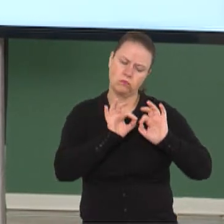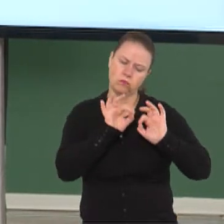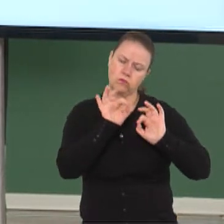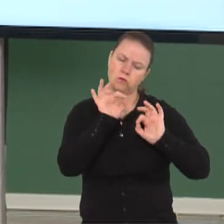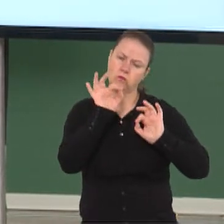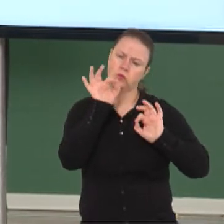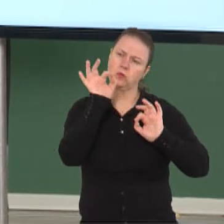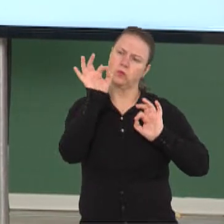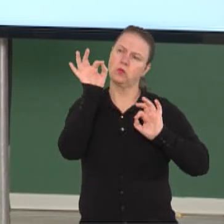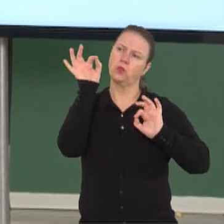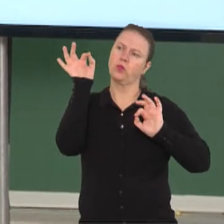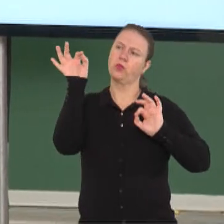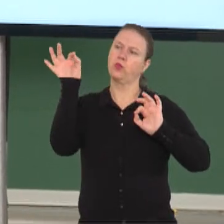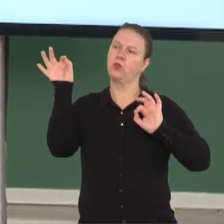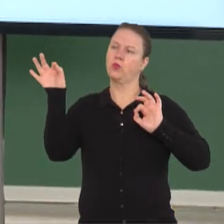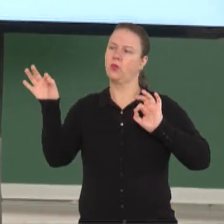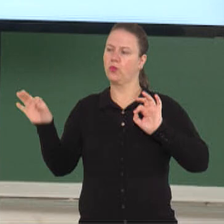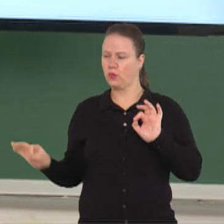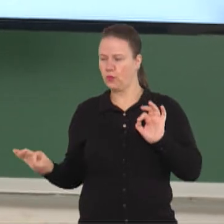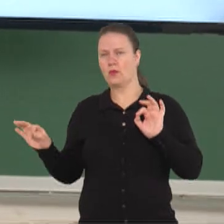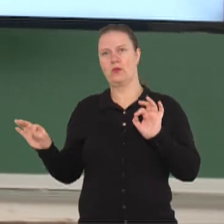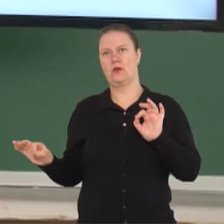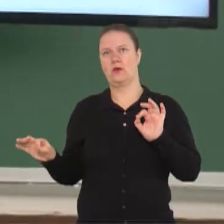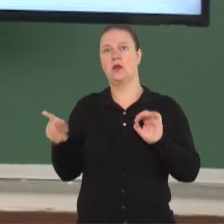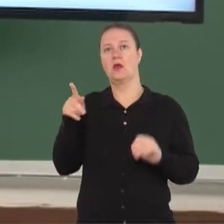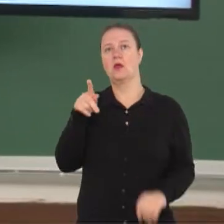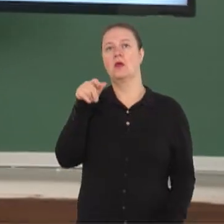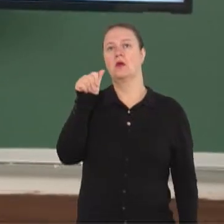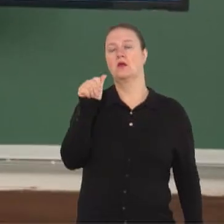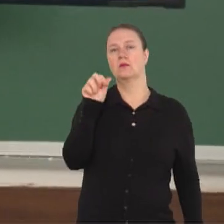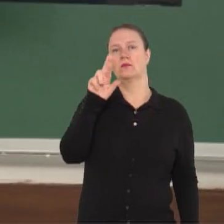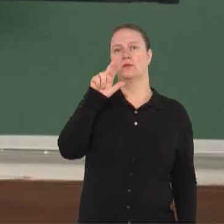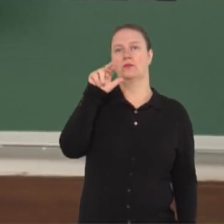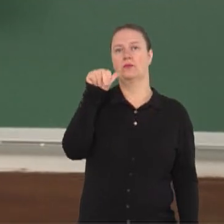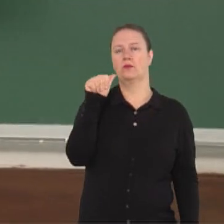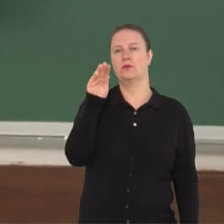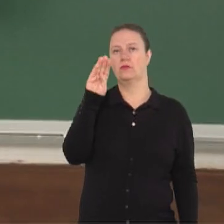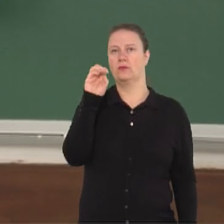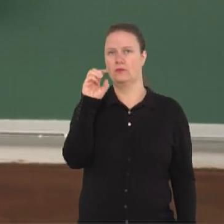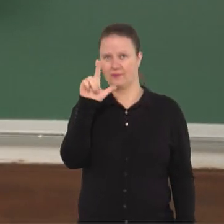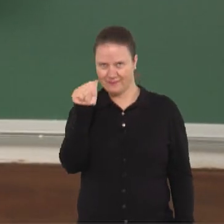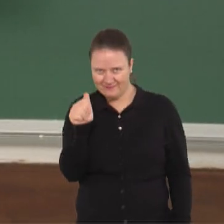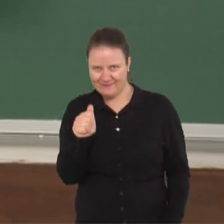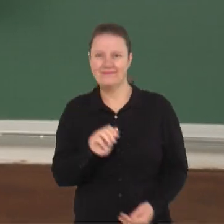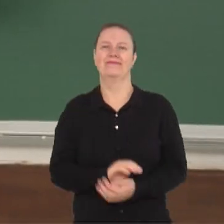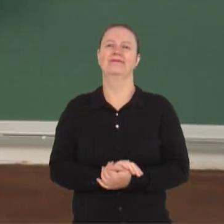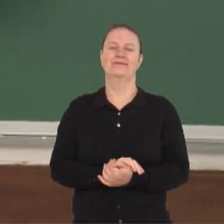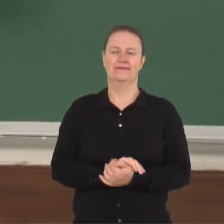curva parabólica, né? Uma parábola, inclusive é assunto para as próximas aulas.